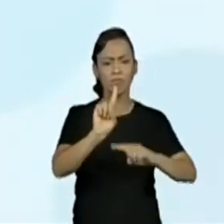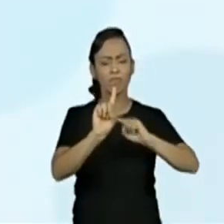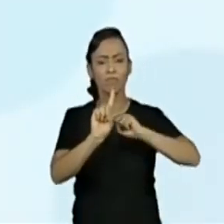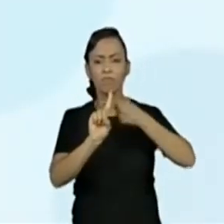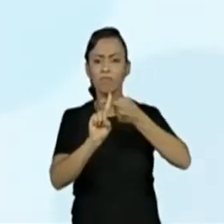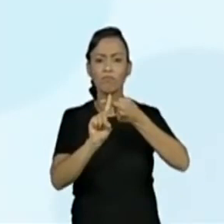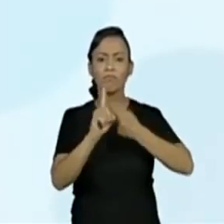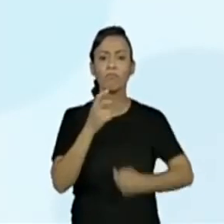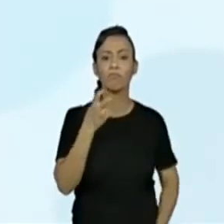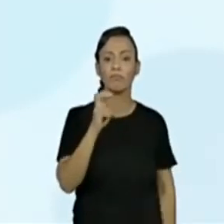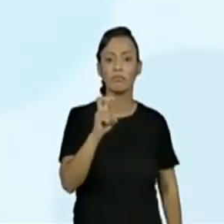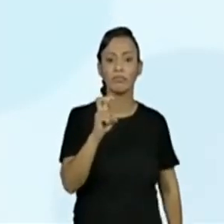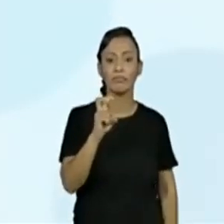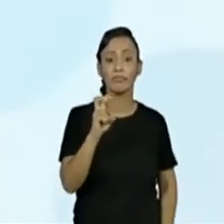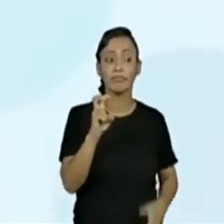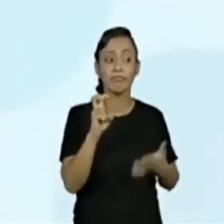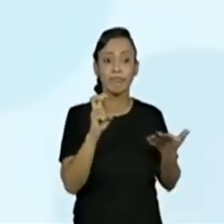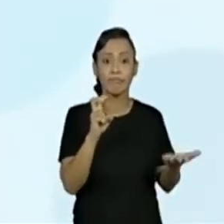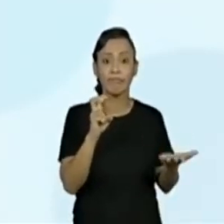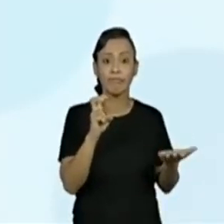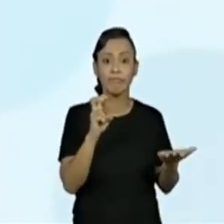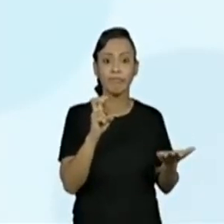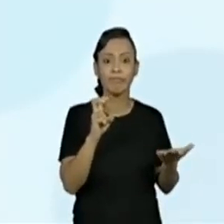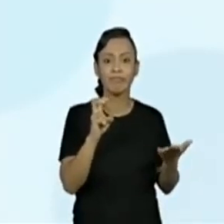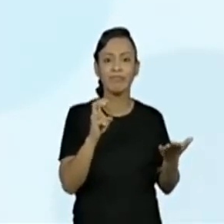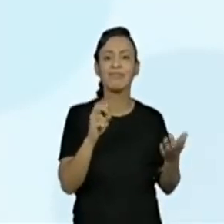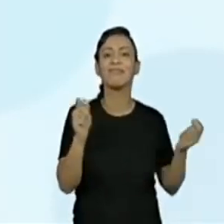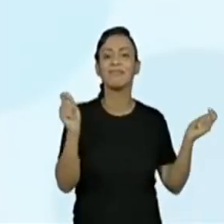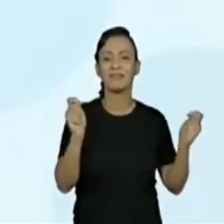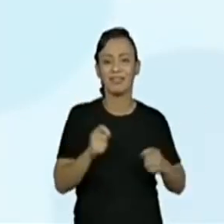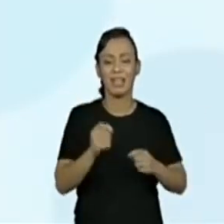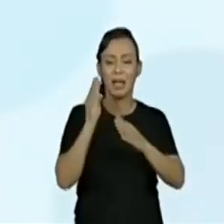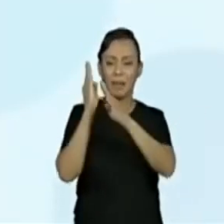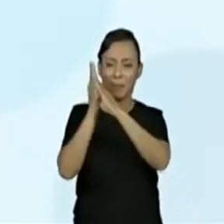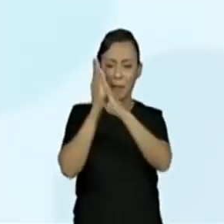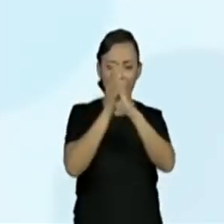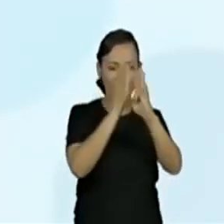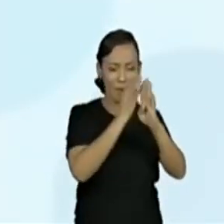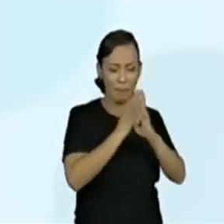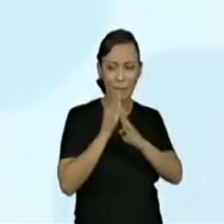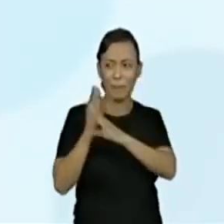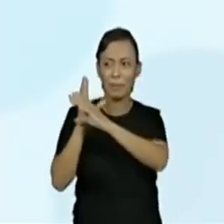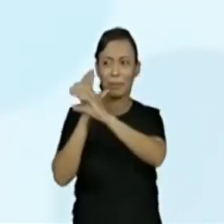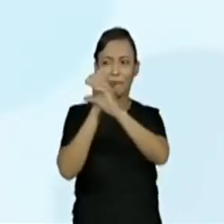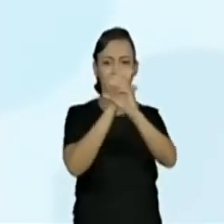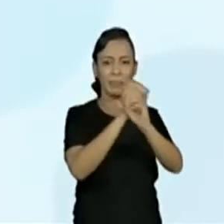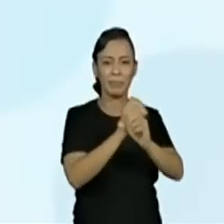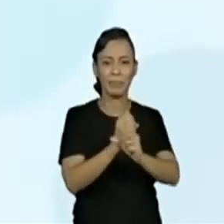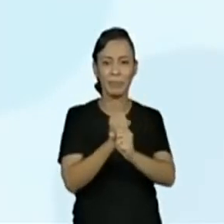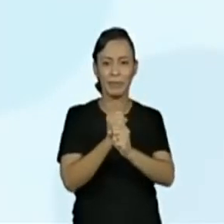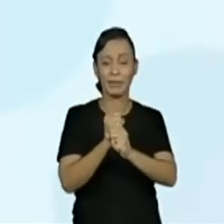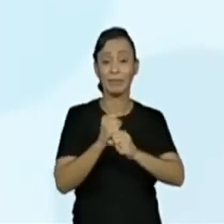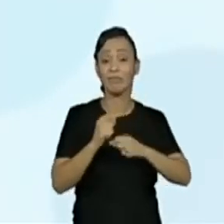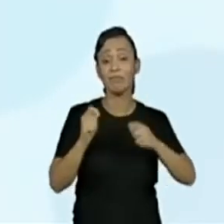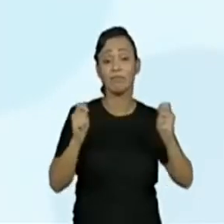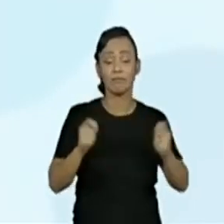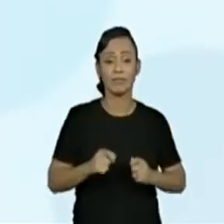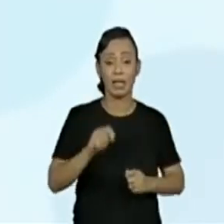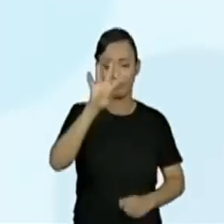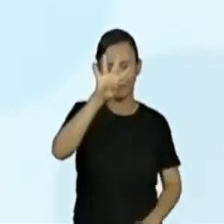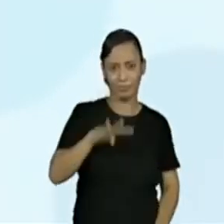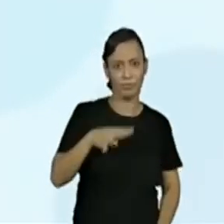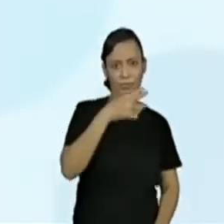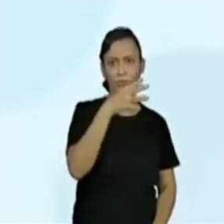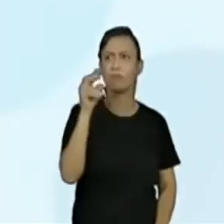5 a esses 10 que eu já tenho? Fica até mais fácil agora no quadro, hein? Que vai ser sempre o primeiro número e o do meio. O primeiro número e o do meio